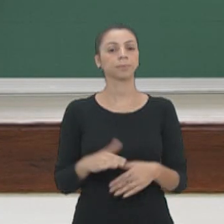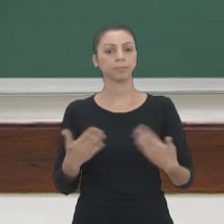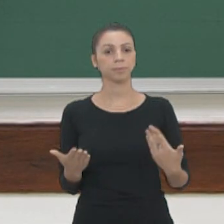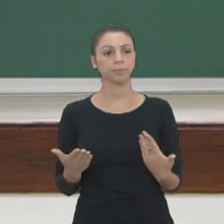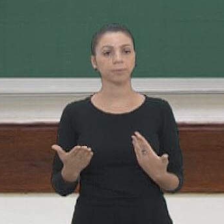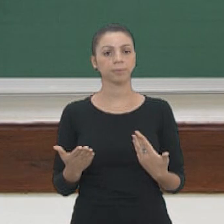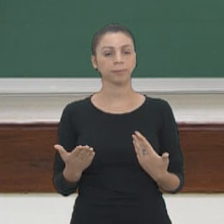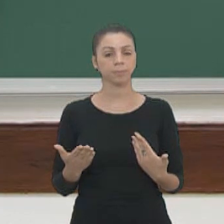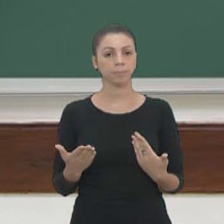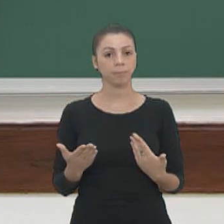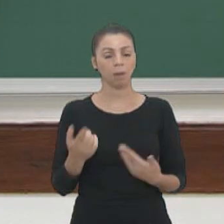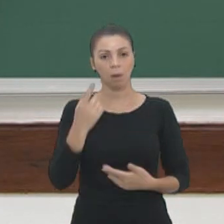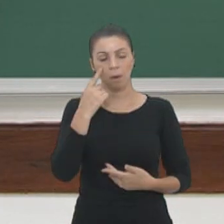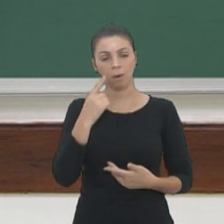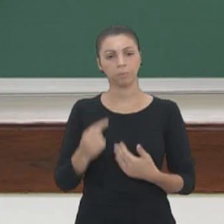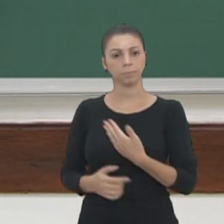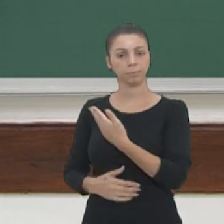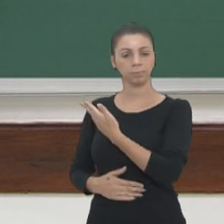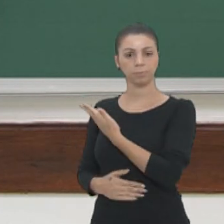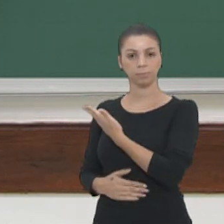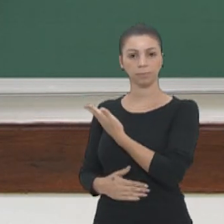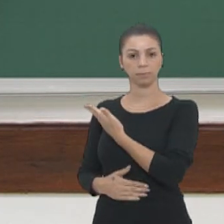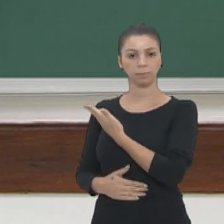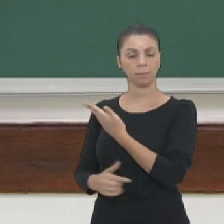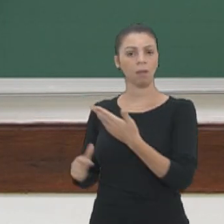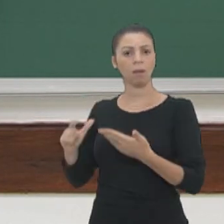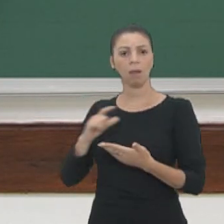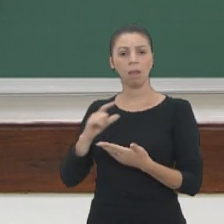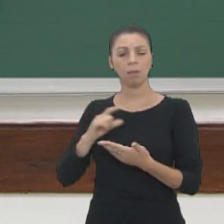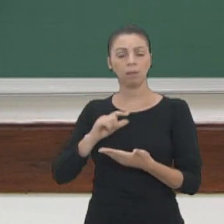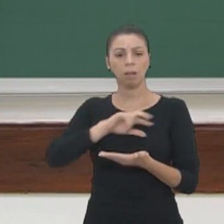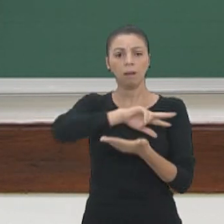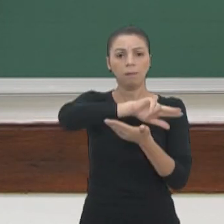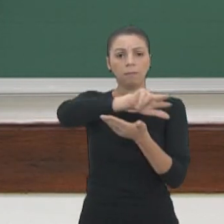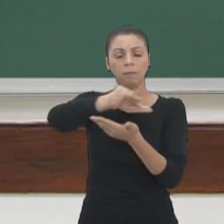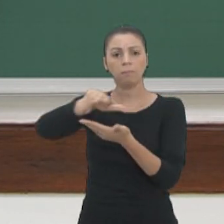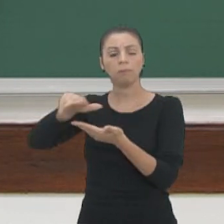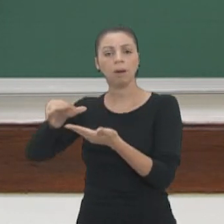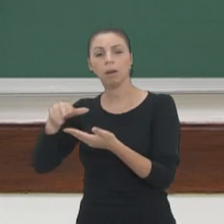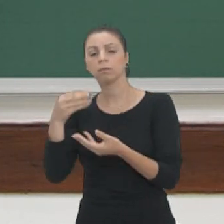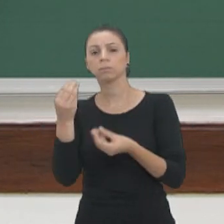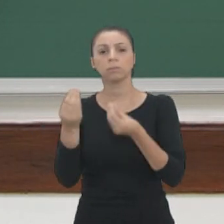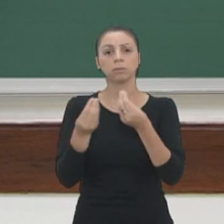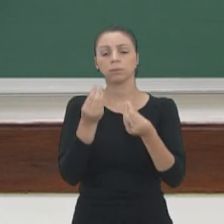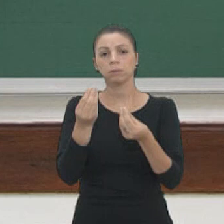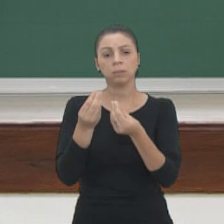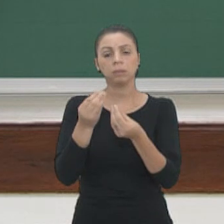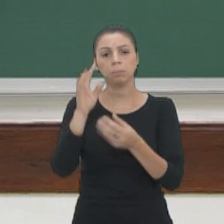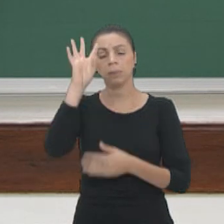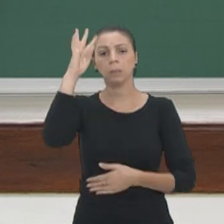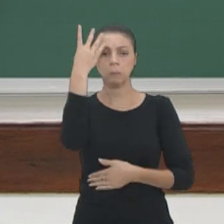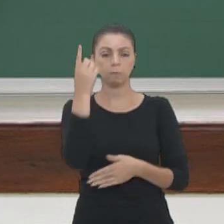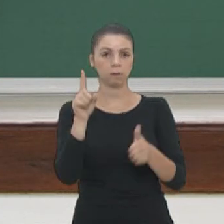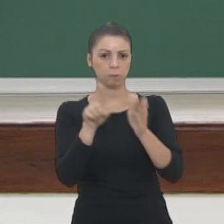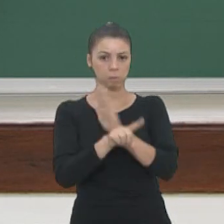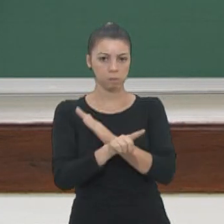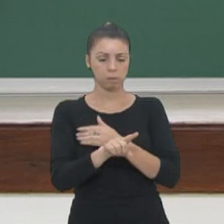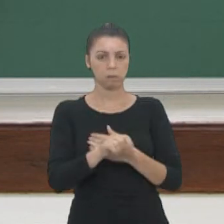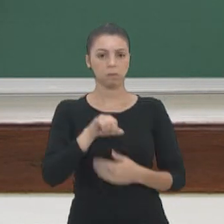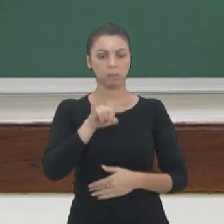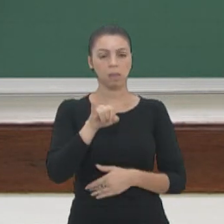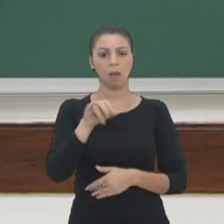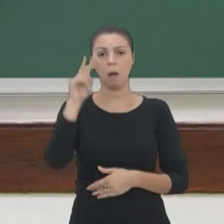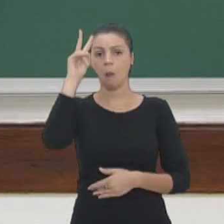Então, olha lá, eu tenho várias formas de resolver essa questão. Se eu lembrar lá